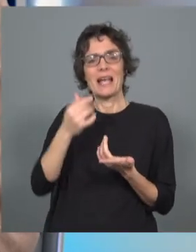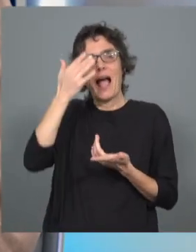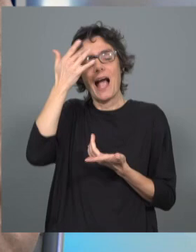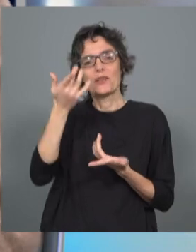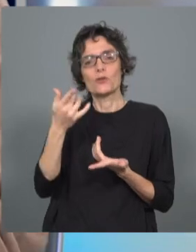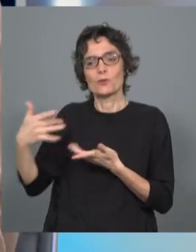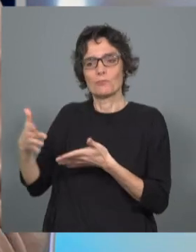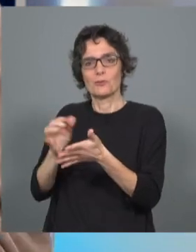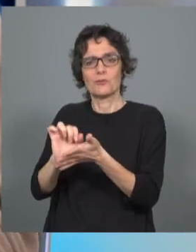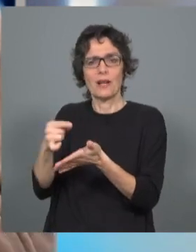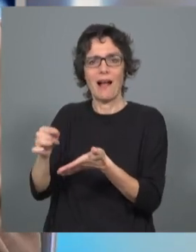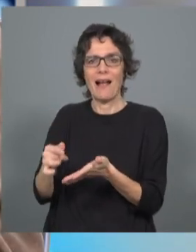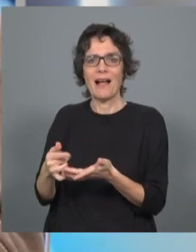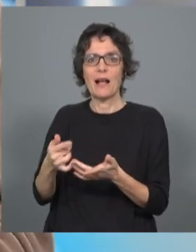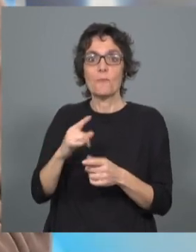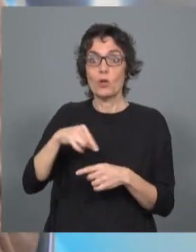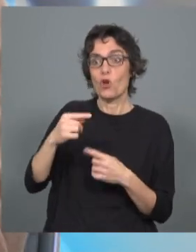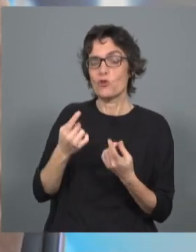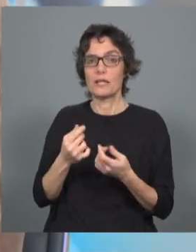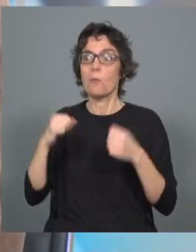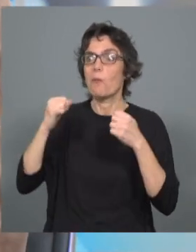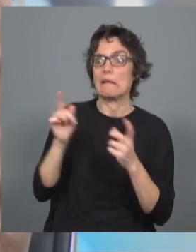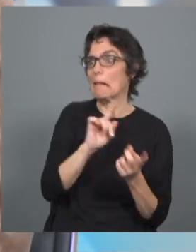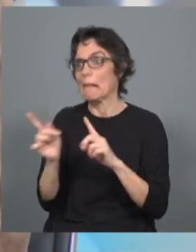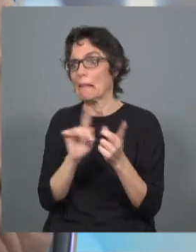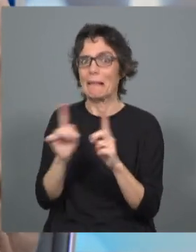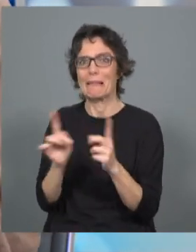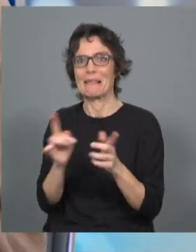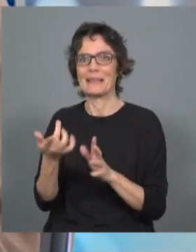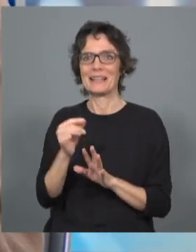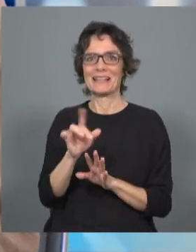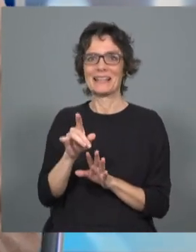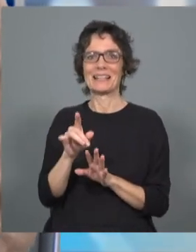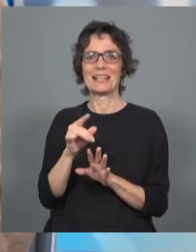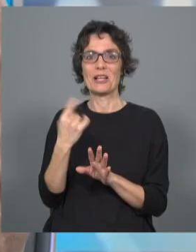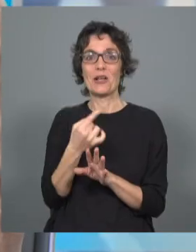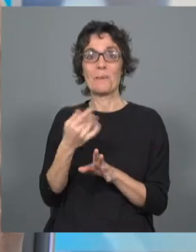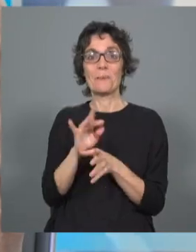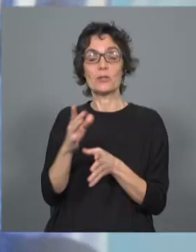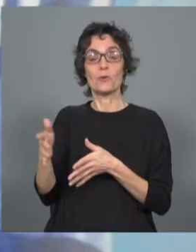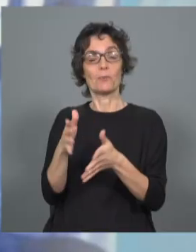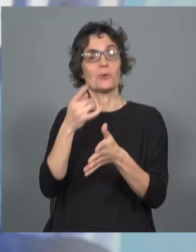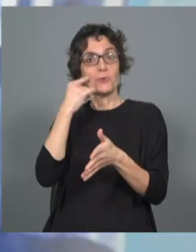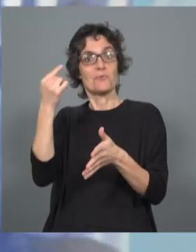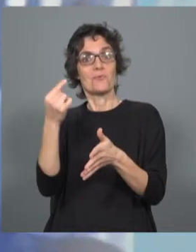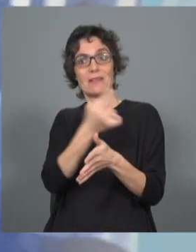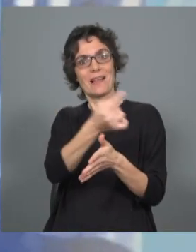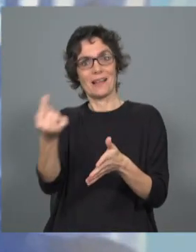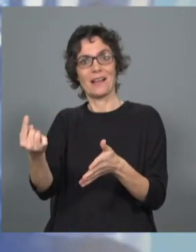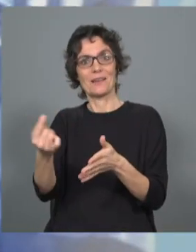comunhão. Enfim, não sei tudo do outro lado, nem quero, mas sei sempre que... muito particulares, não é, de cada um. Sim,